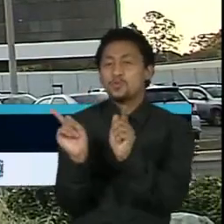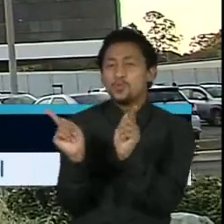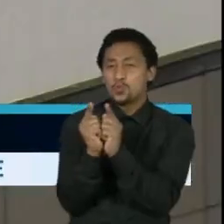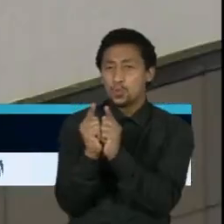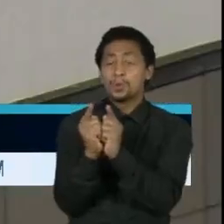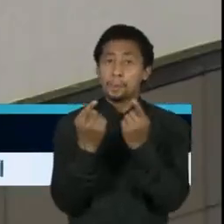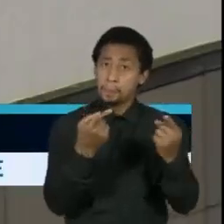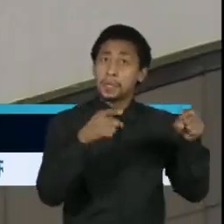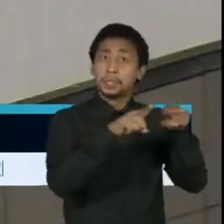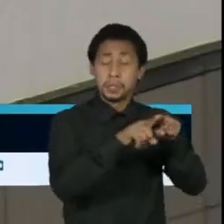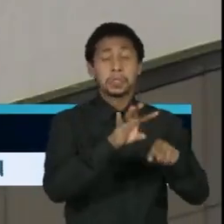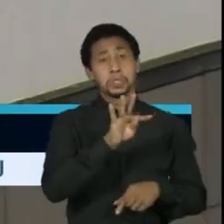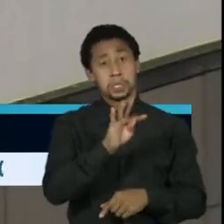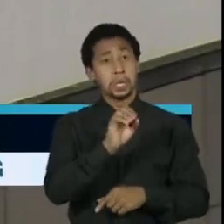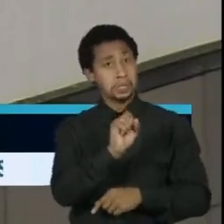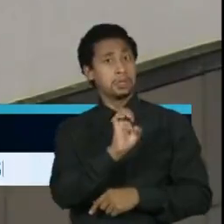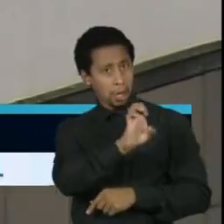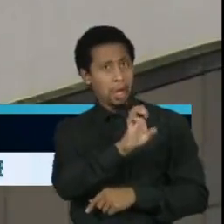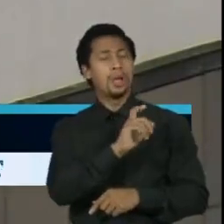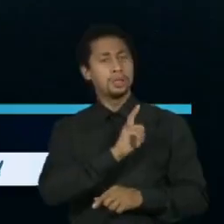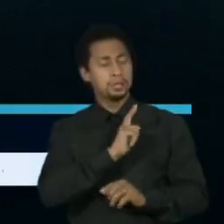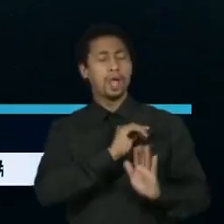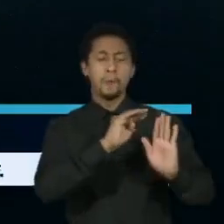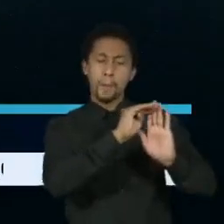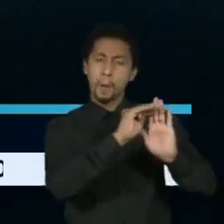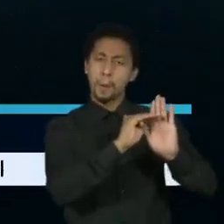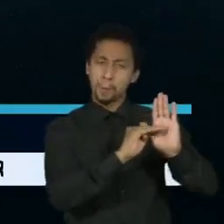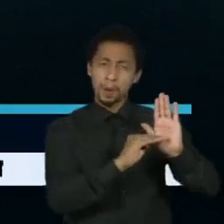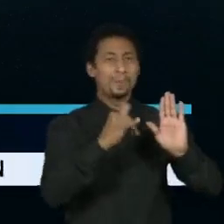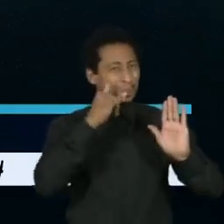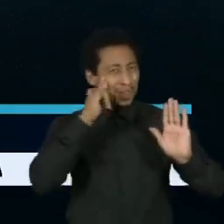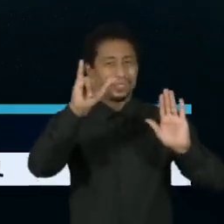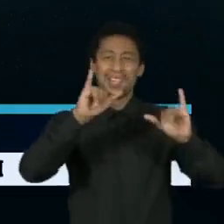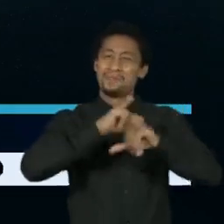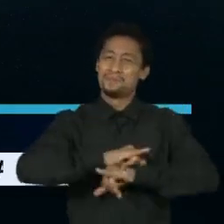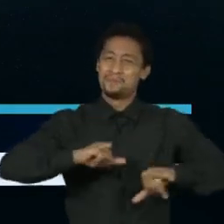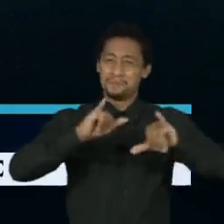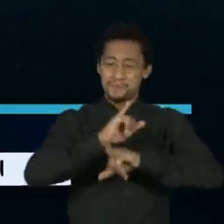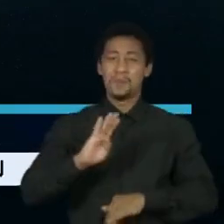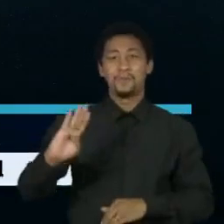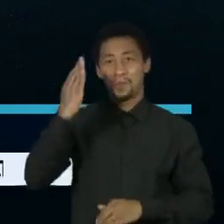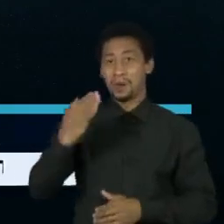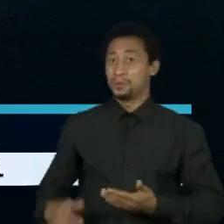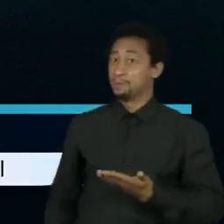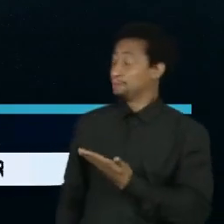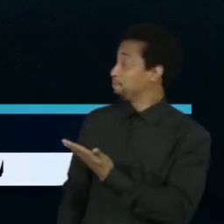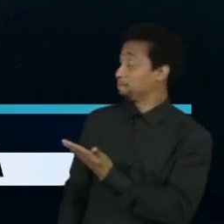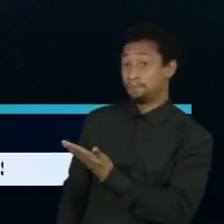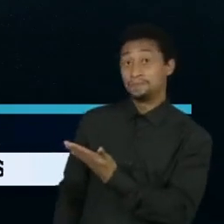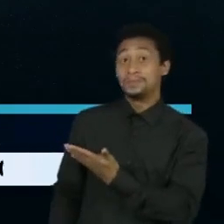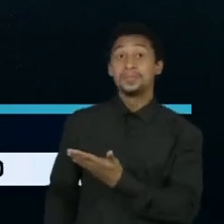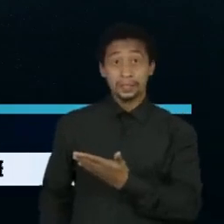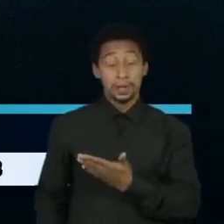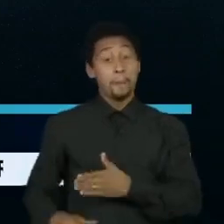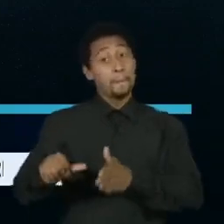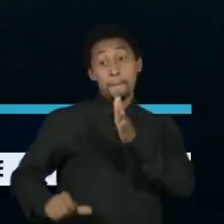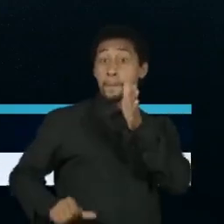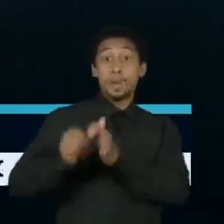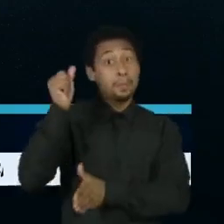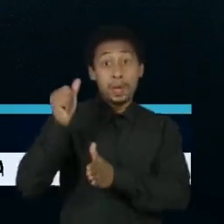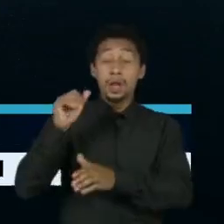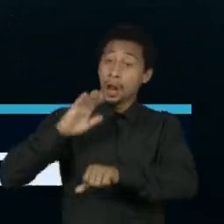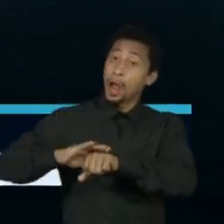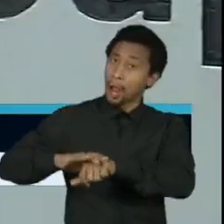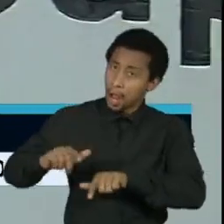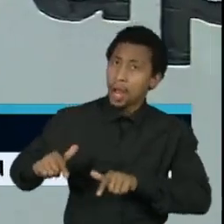Tribunal Superior Eleitoral, tem uma página para combater as fake news nas eleições deste ano. É a primeira